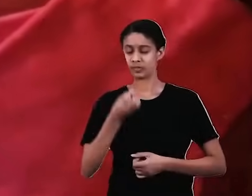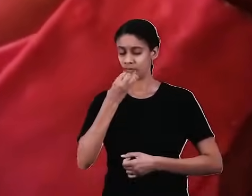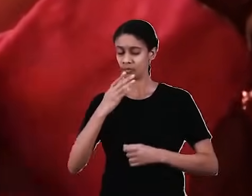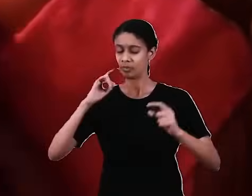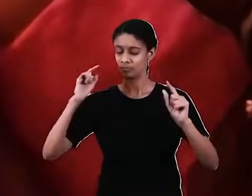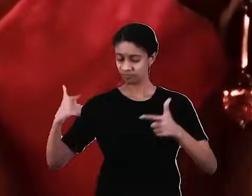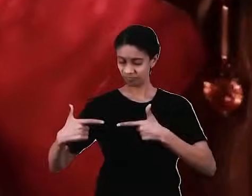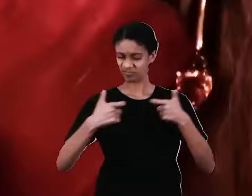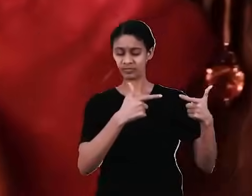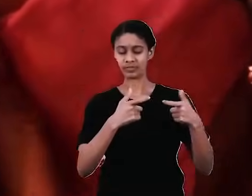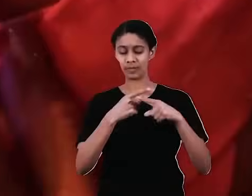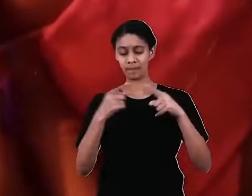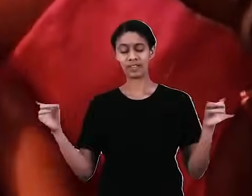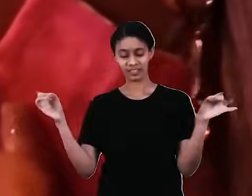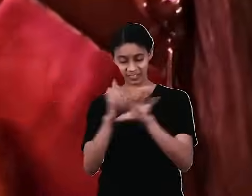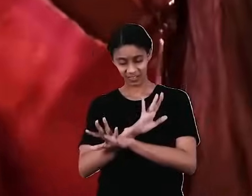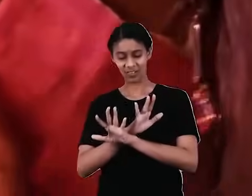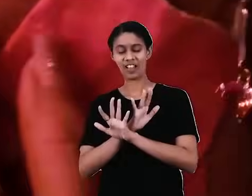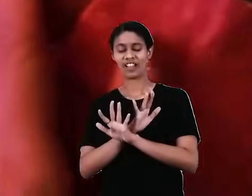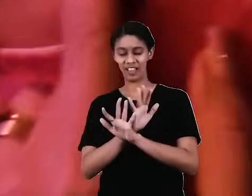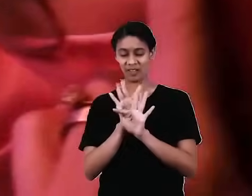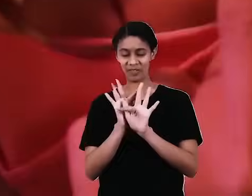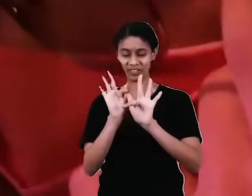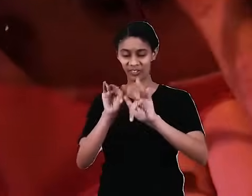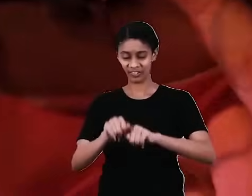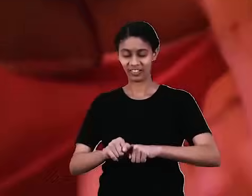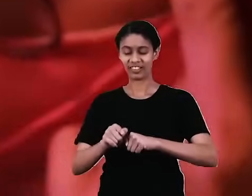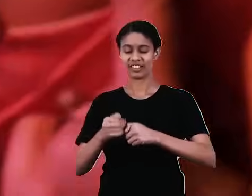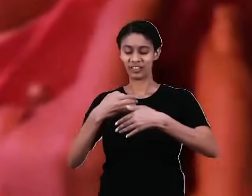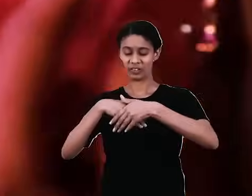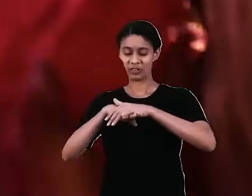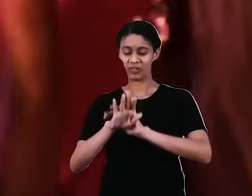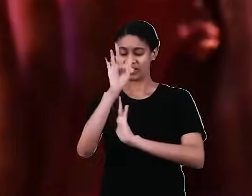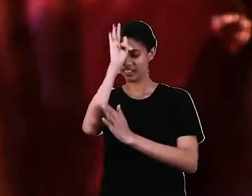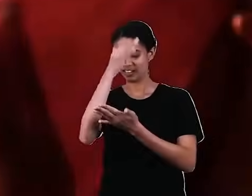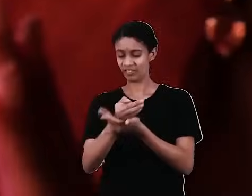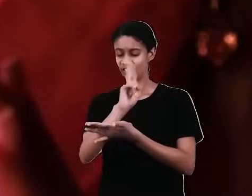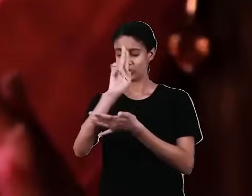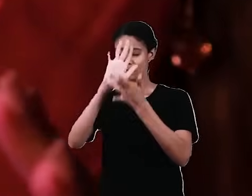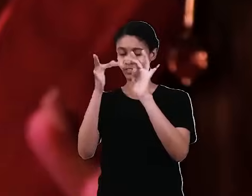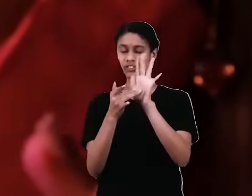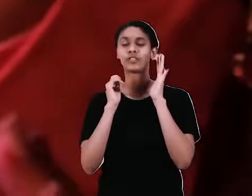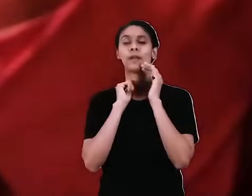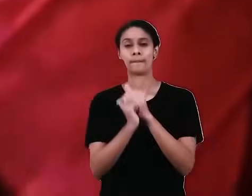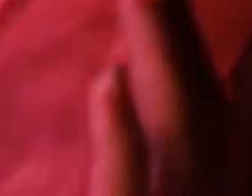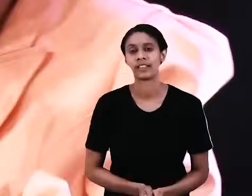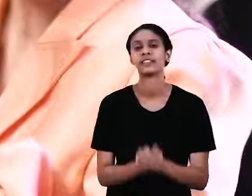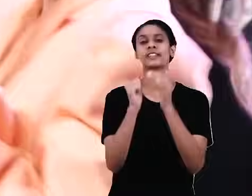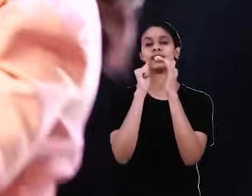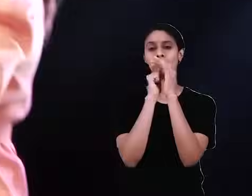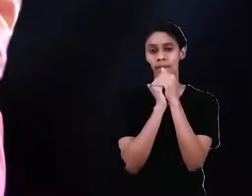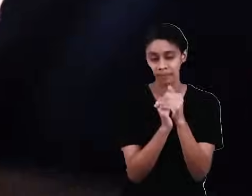combate, mas eu completei a carreira e eu guardei a fé no nome de Jesus. Amém,